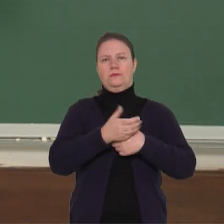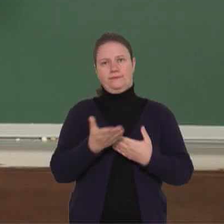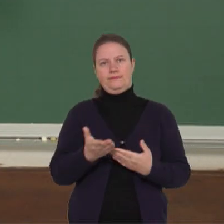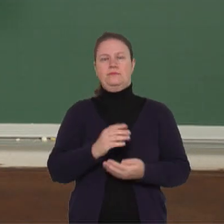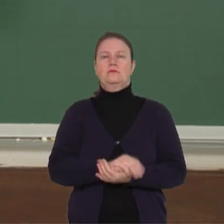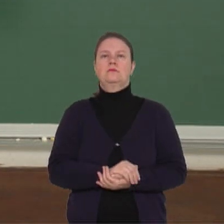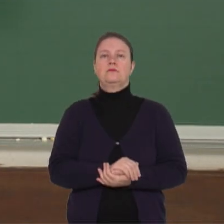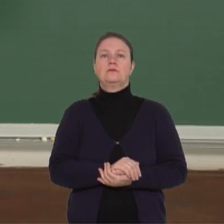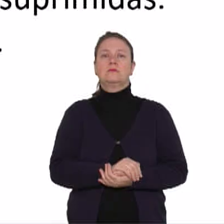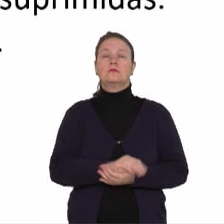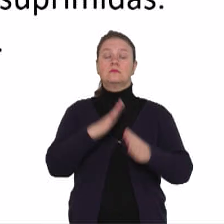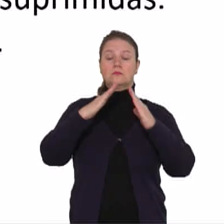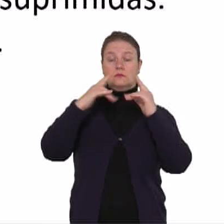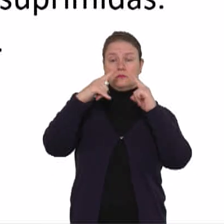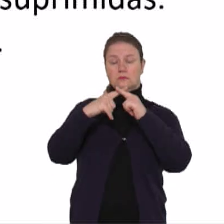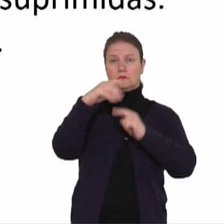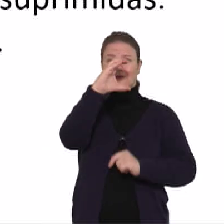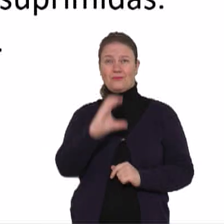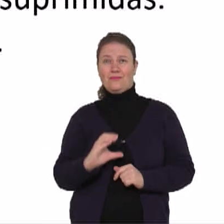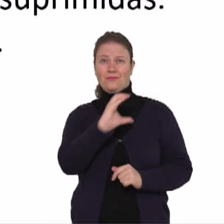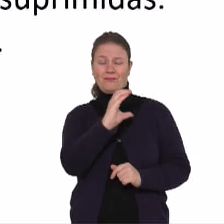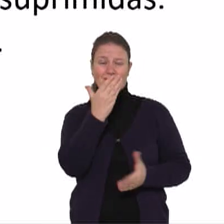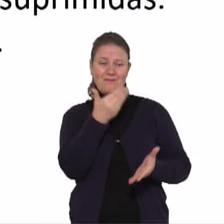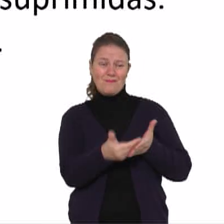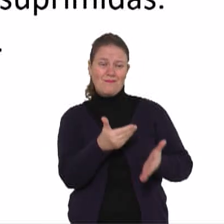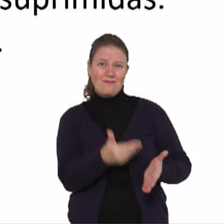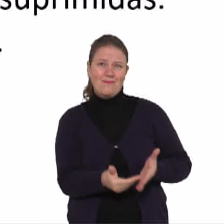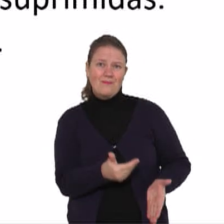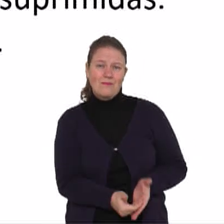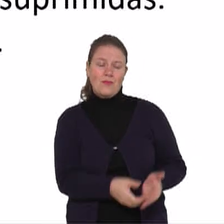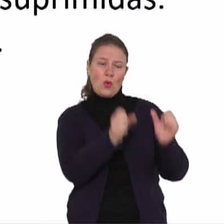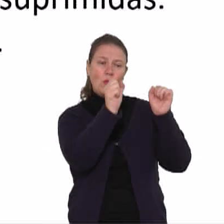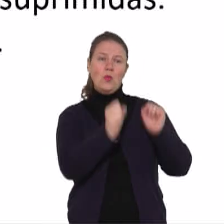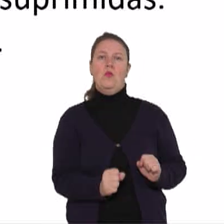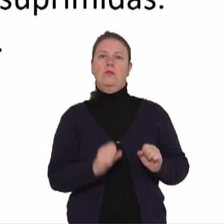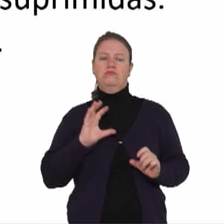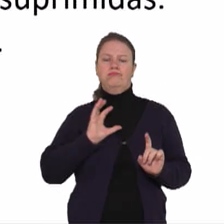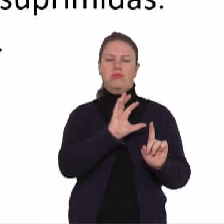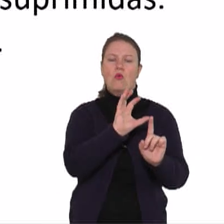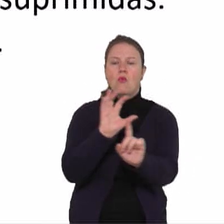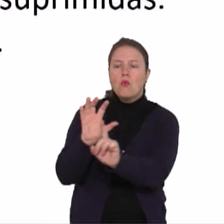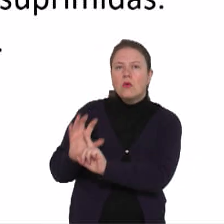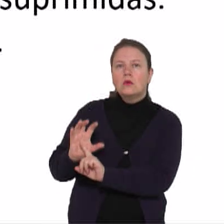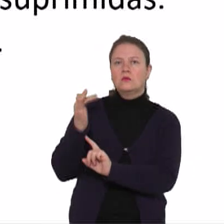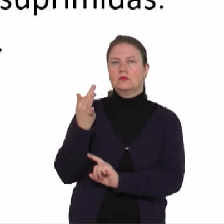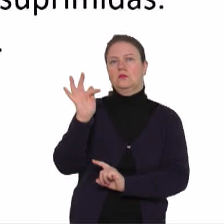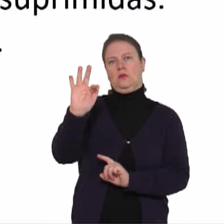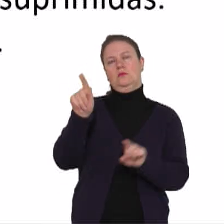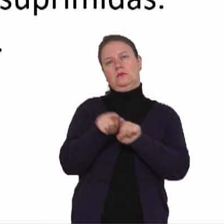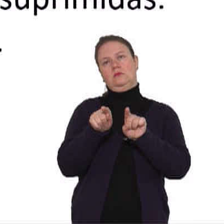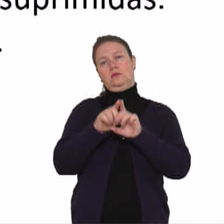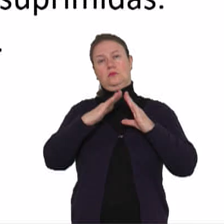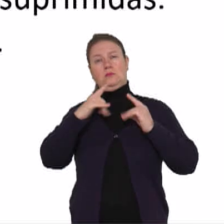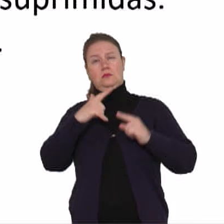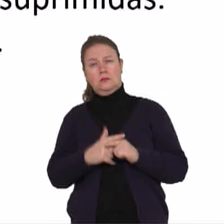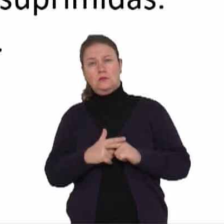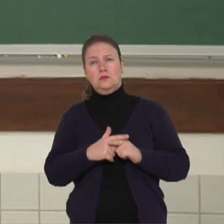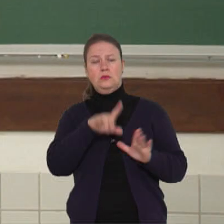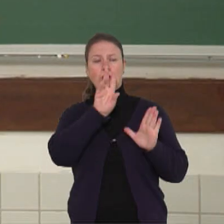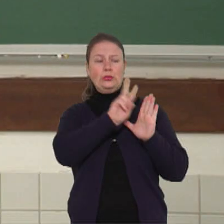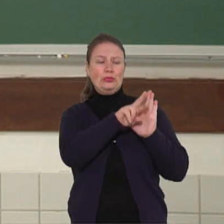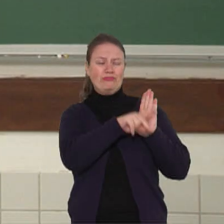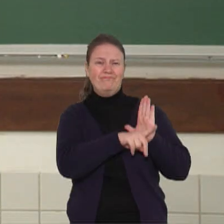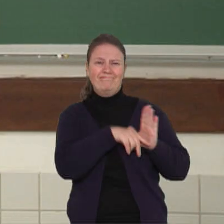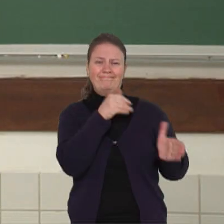capitalista, né? A Igreja Católica perde poder e influência na França. Então a Igreja, além de perder várias posses